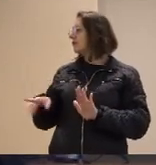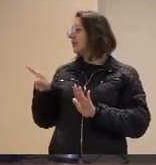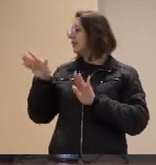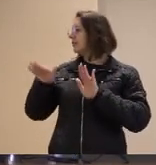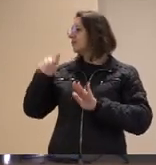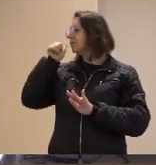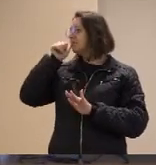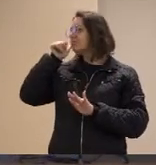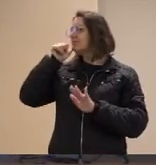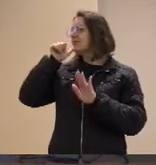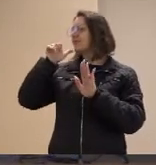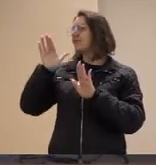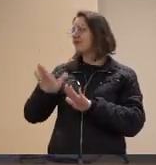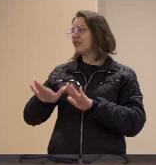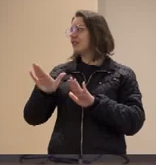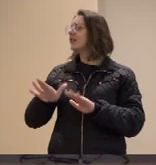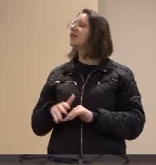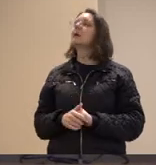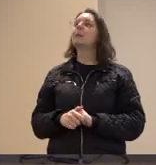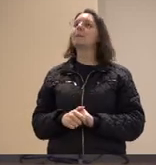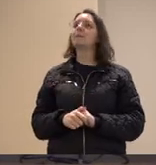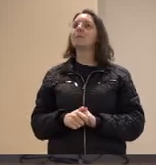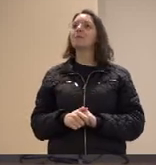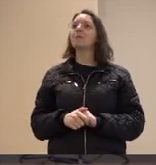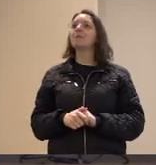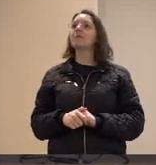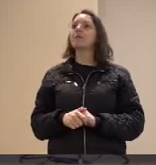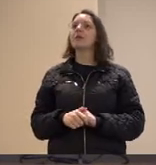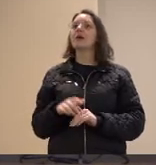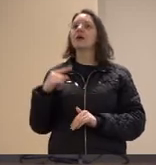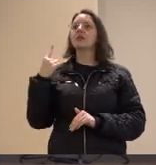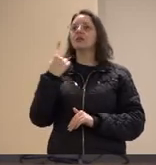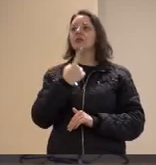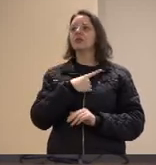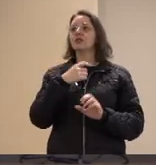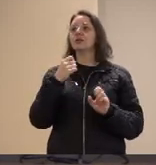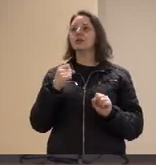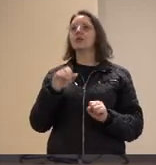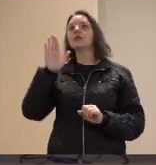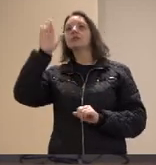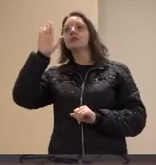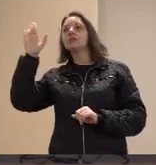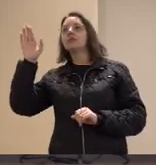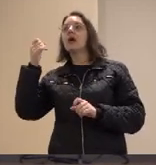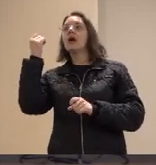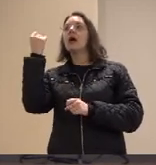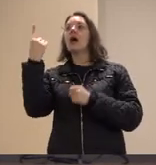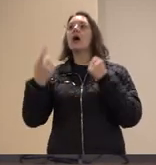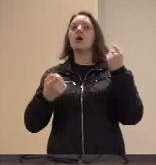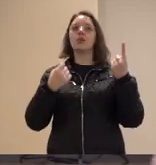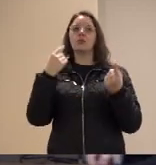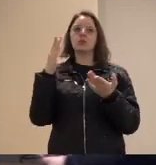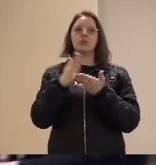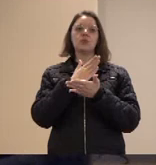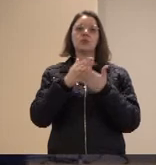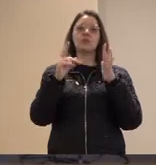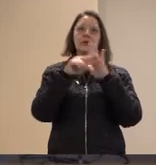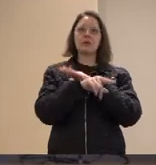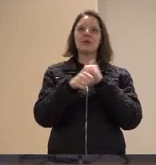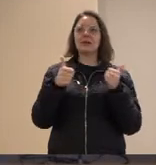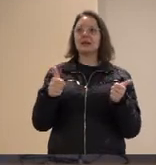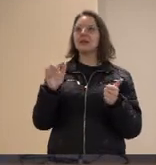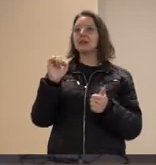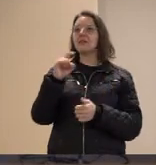sim. Aí a gente pode fazer a inscrição de algumas perguntas, tá? Quem